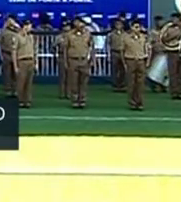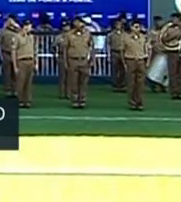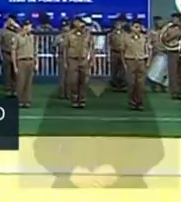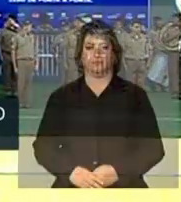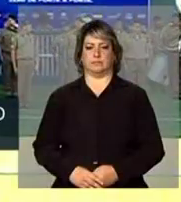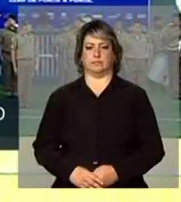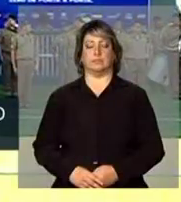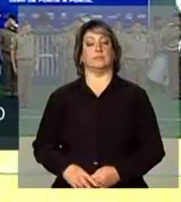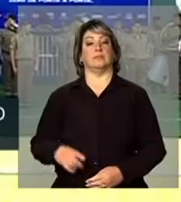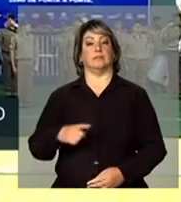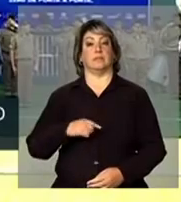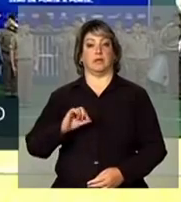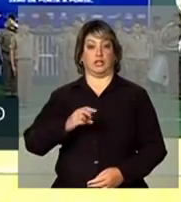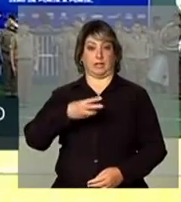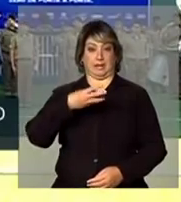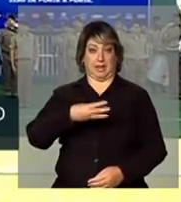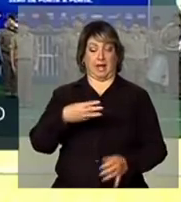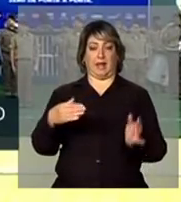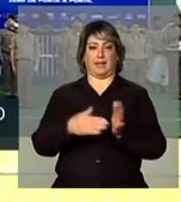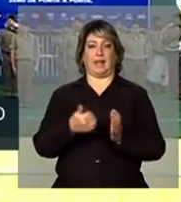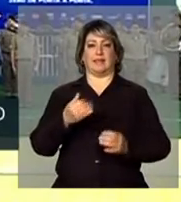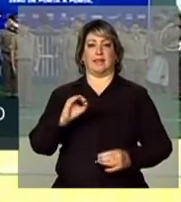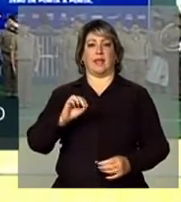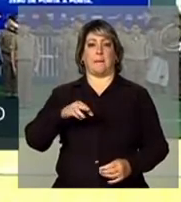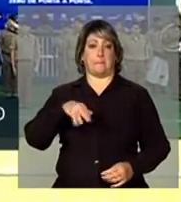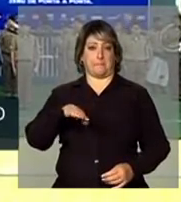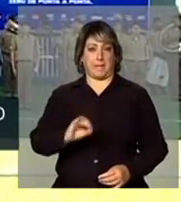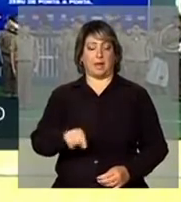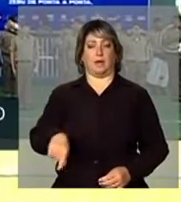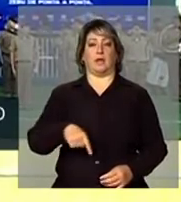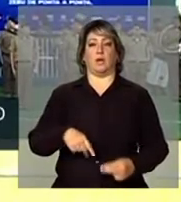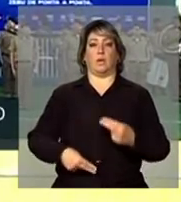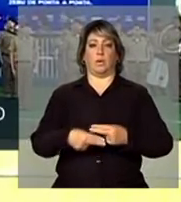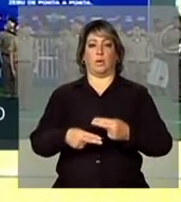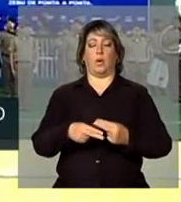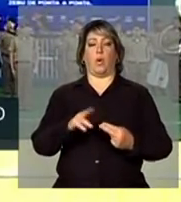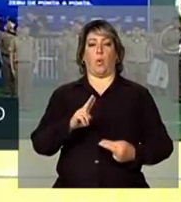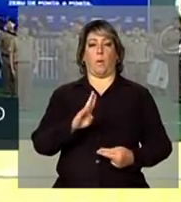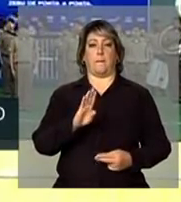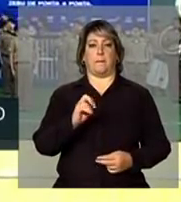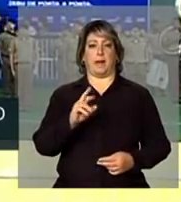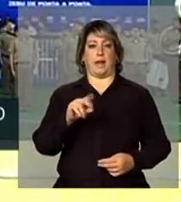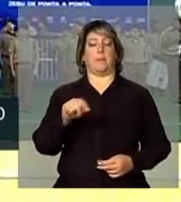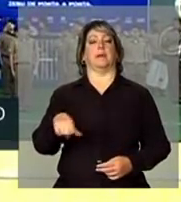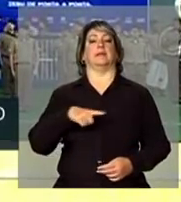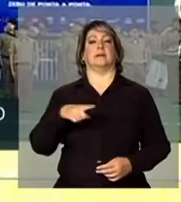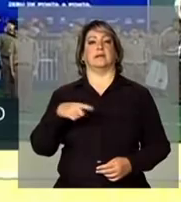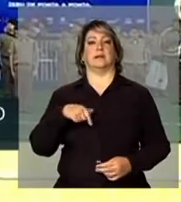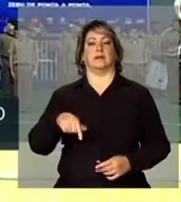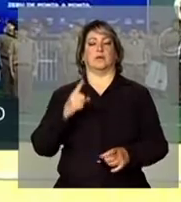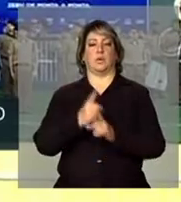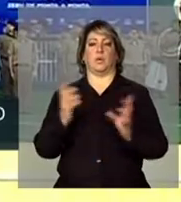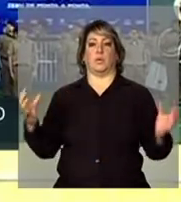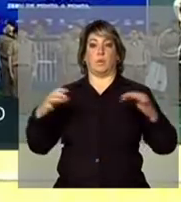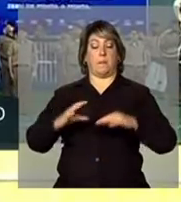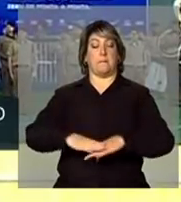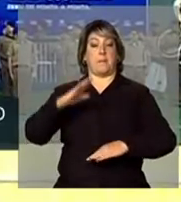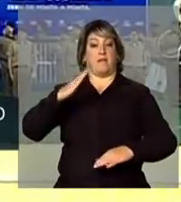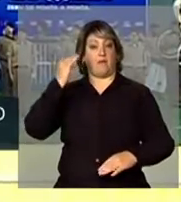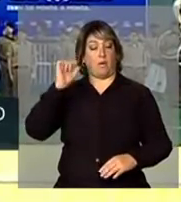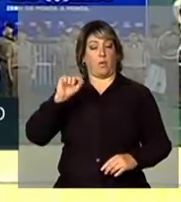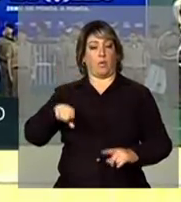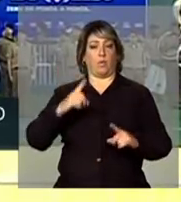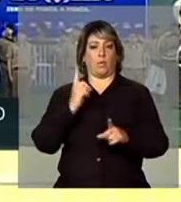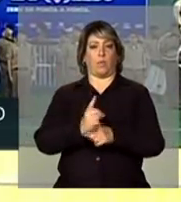De 3 a 10 de maio, Uberaba torna-se o maior ponto de encontro da pecuária zebuína, o que faz desta